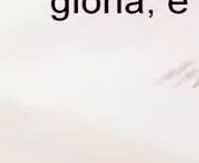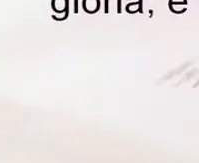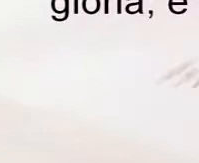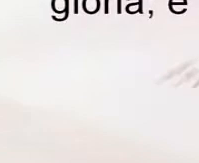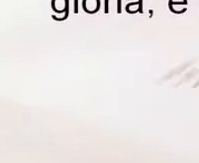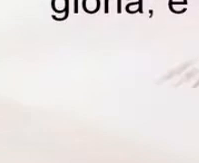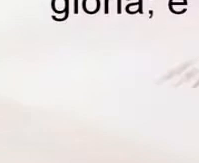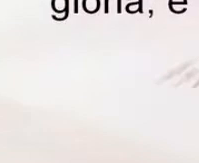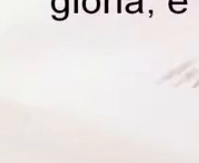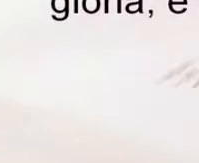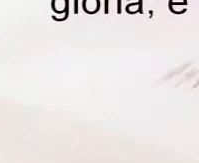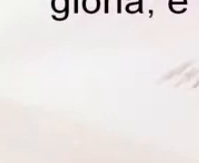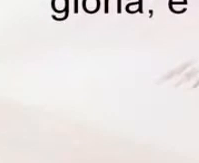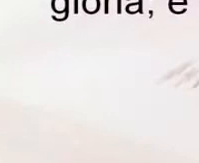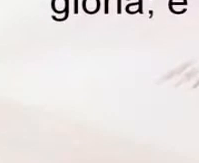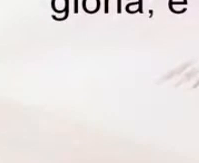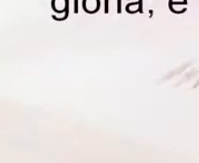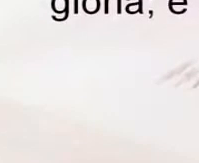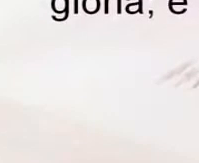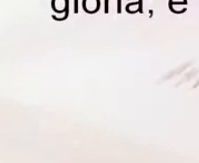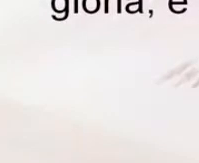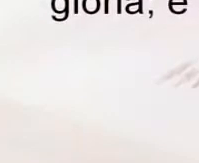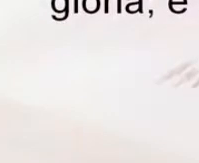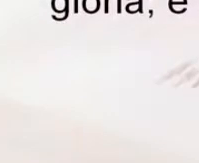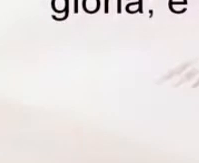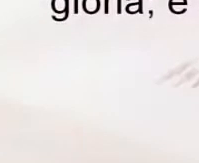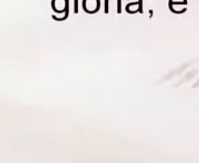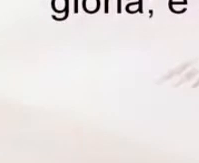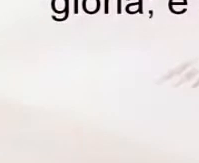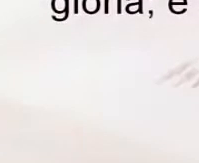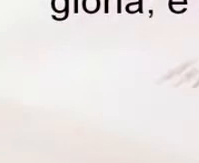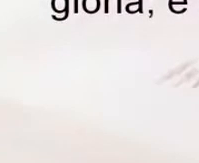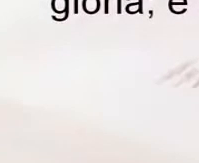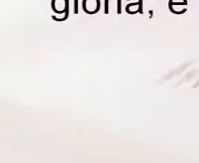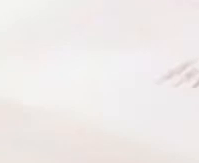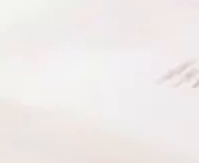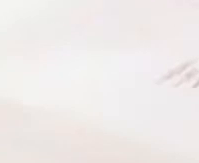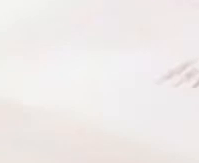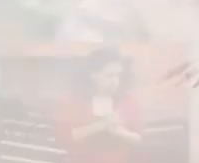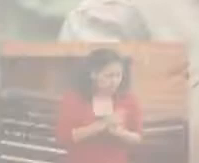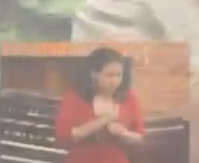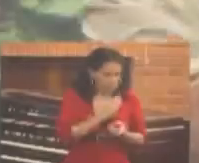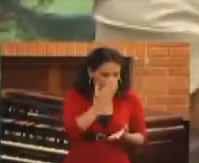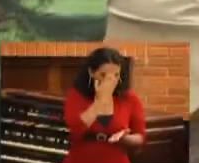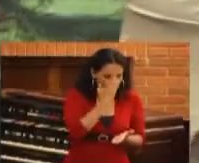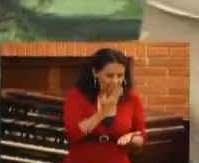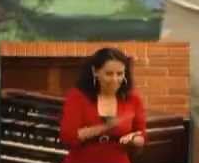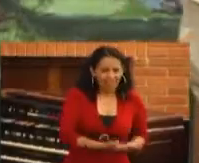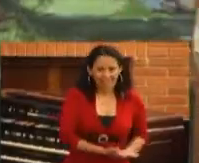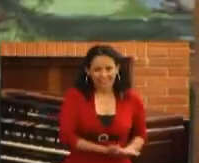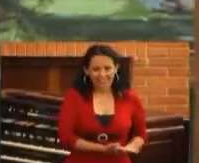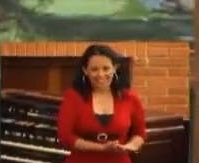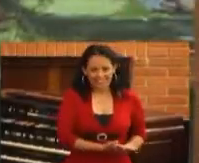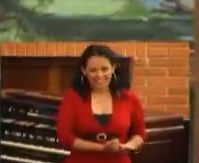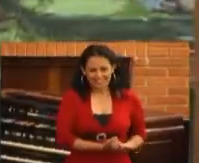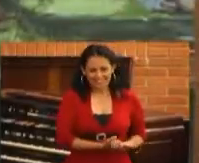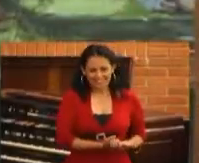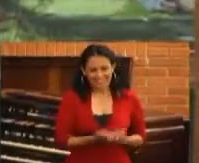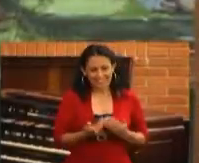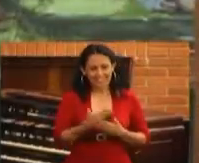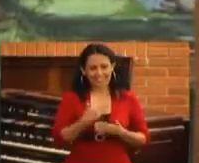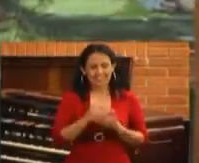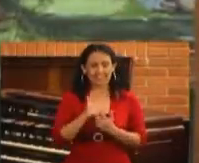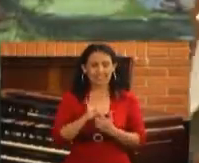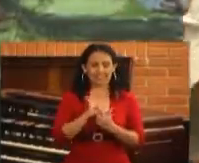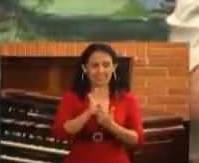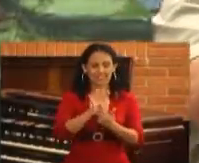da Galileia. Manifestou a sua glória e os seus discípulos creram nele. A manifestação da glória no